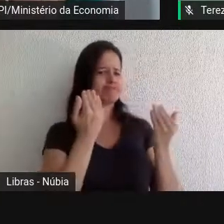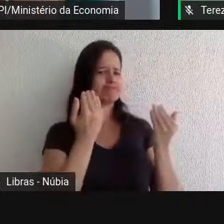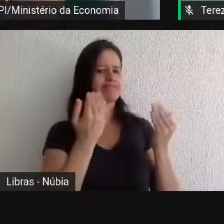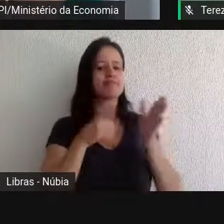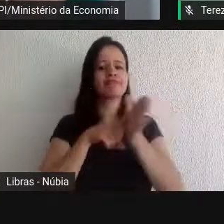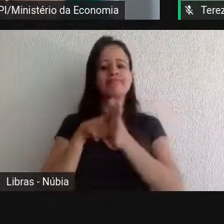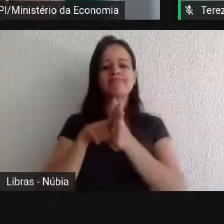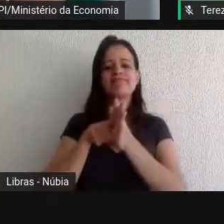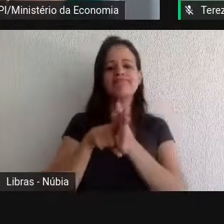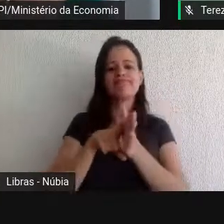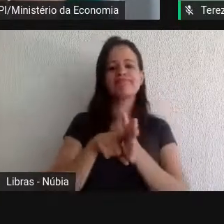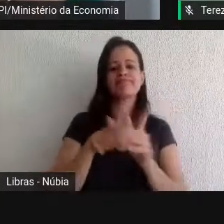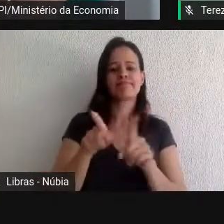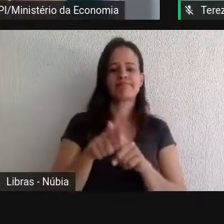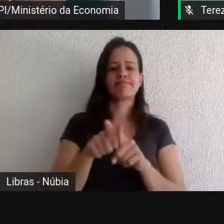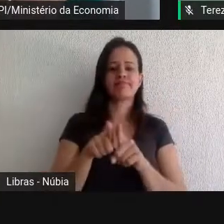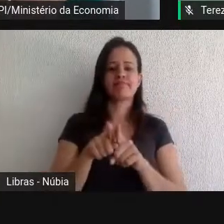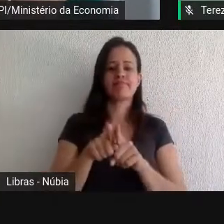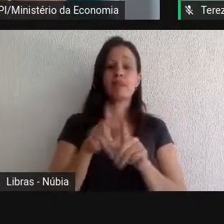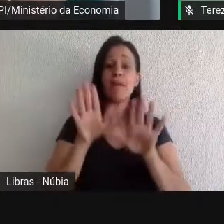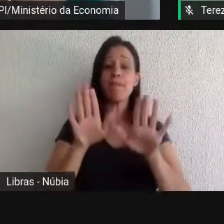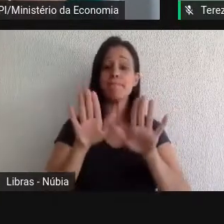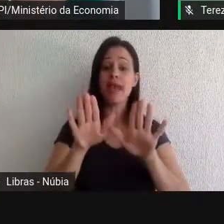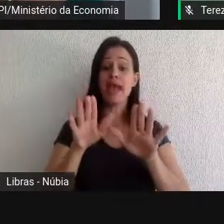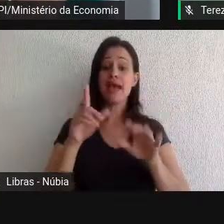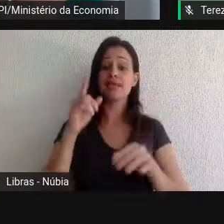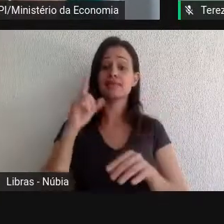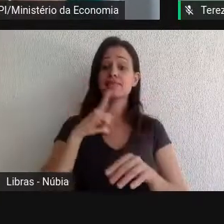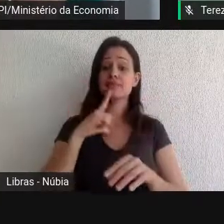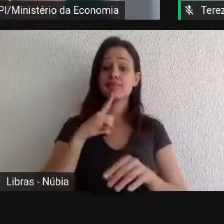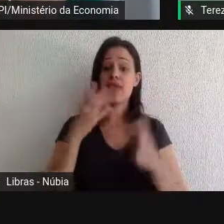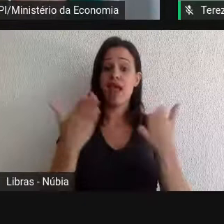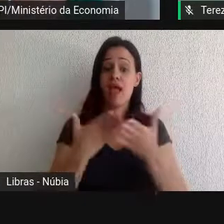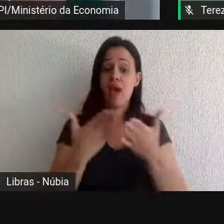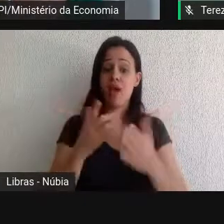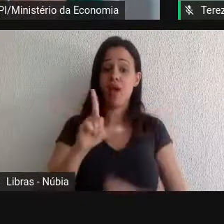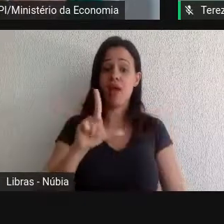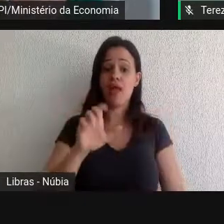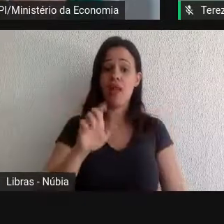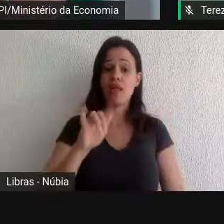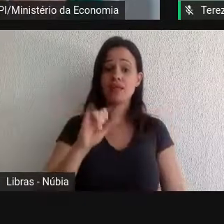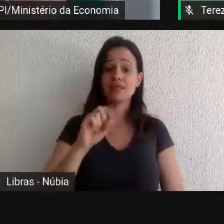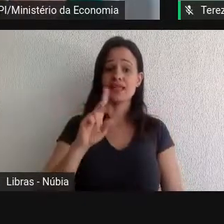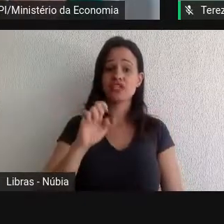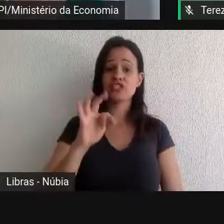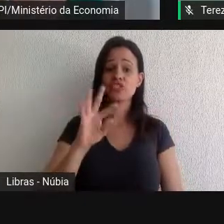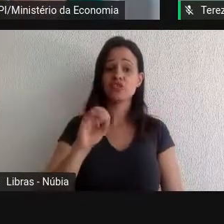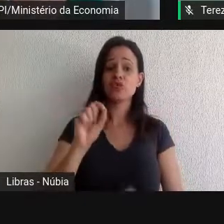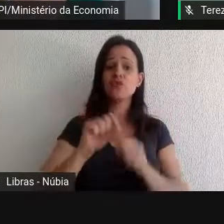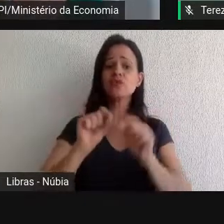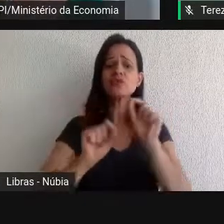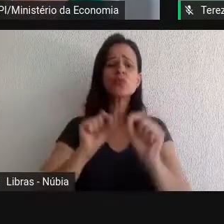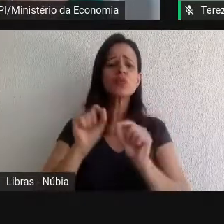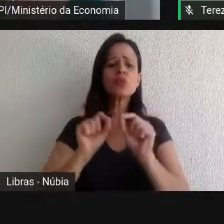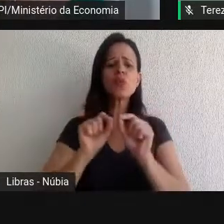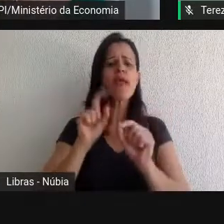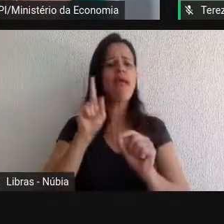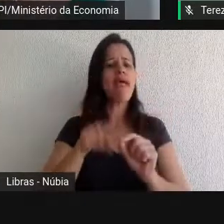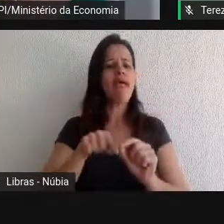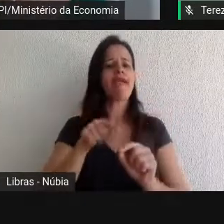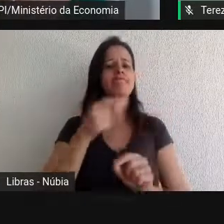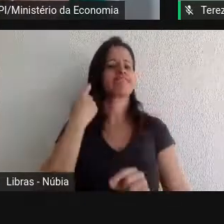que a atuação do Legislativo nesse momento é mais de fiscalização mesmo do que